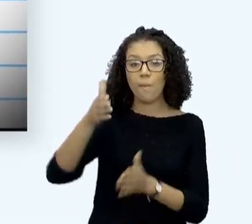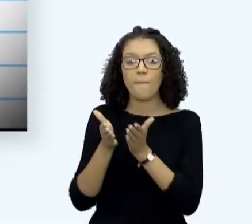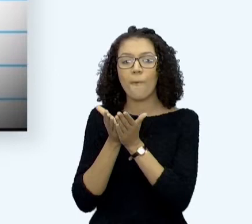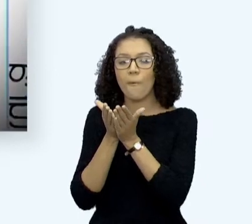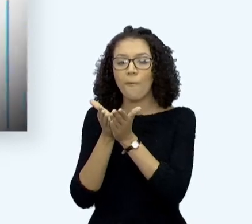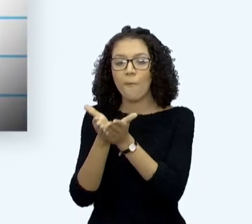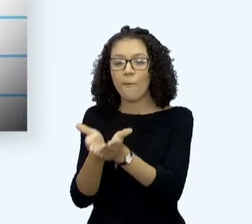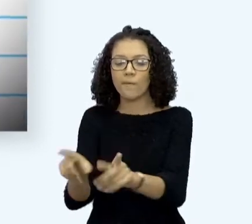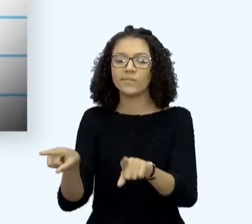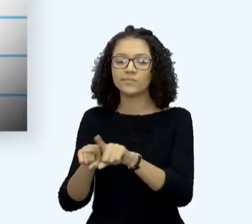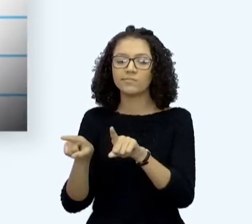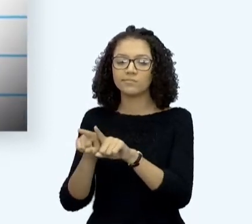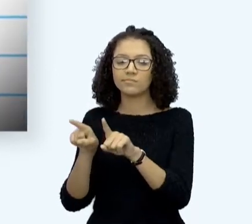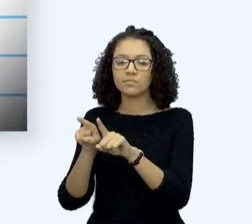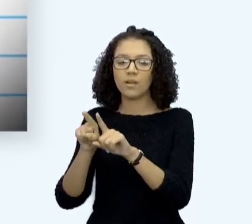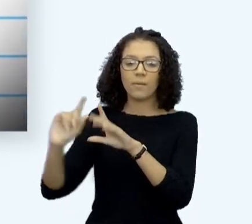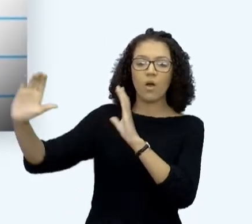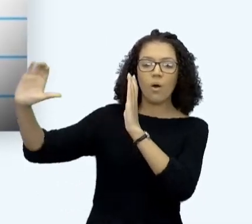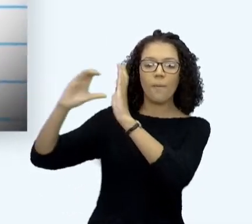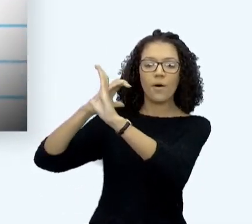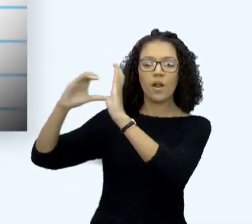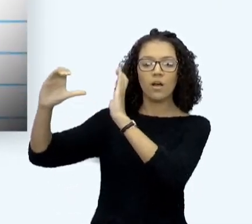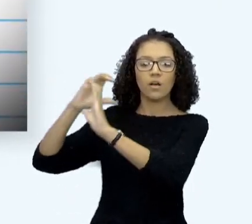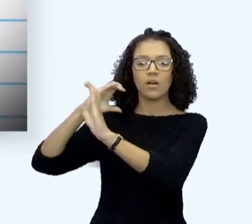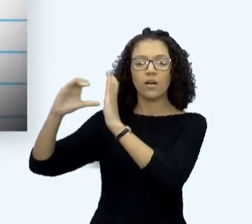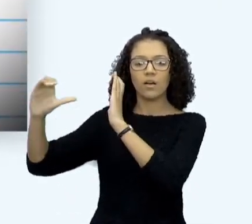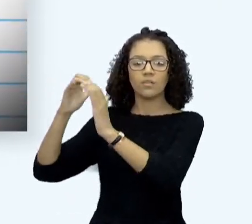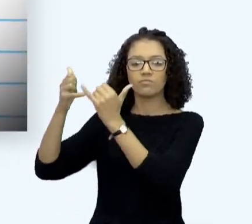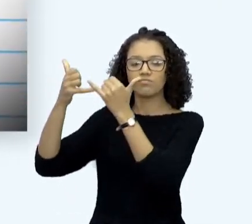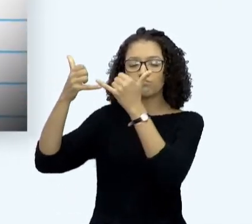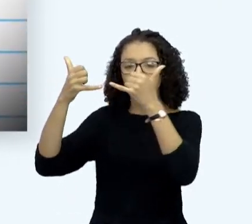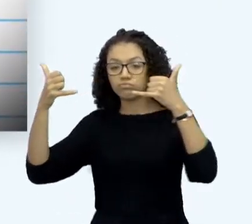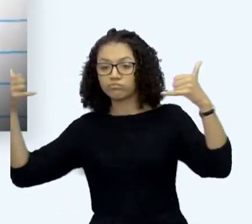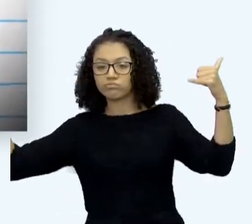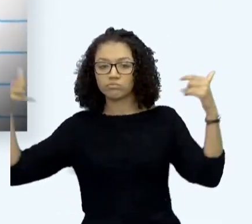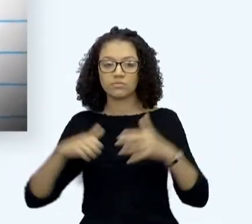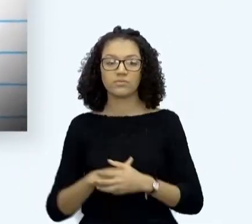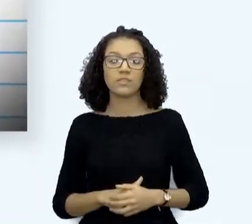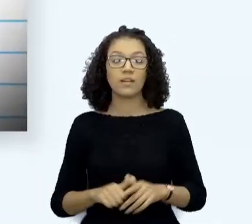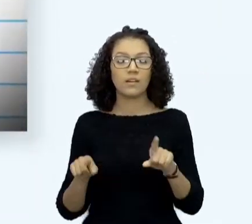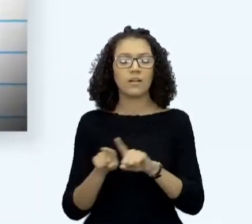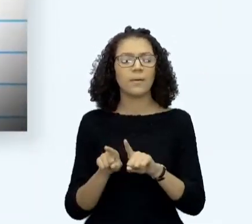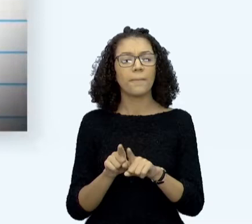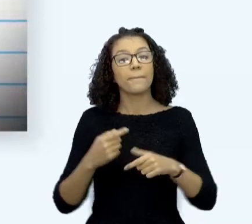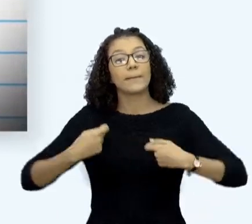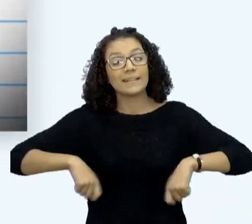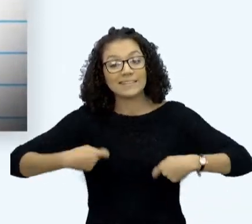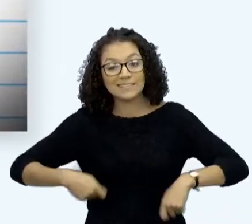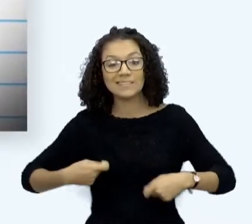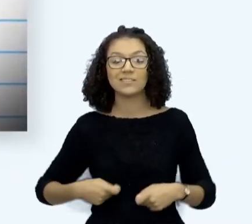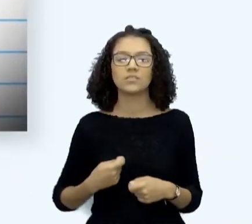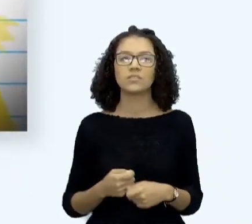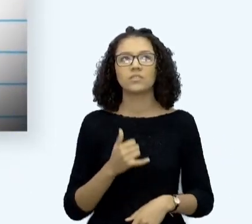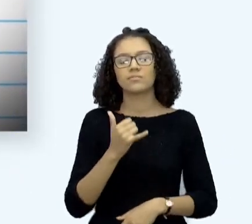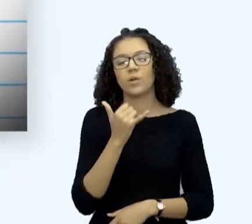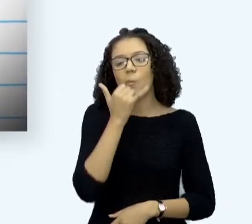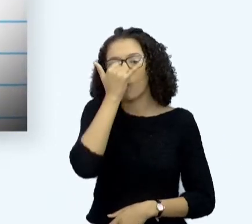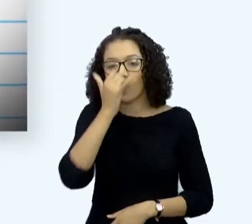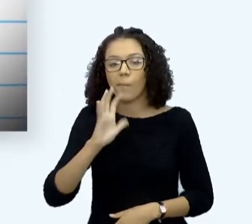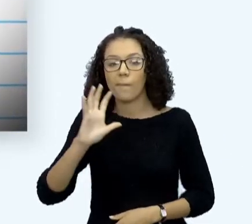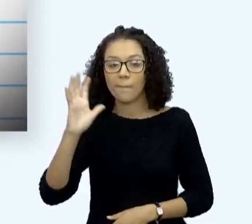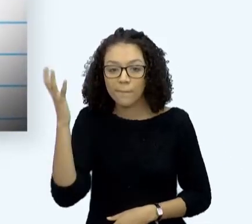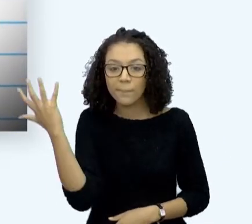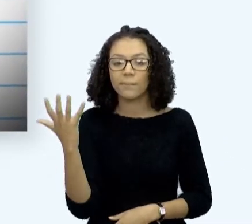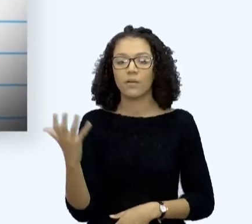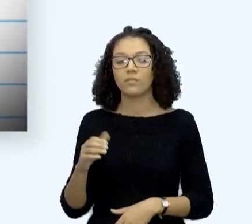telecomunicações. Uma infraestrutura resiliente é aquela preparada para lidar com os efeitos de situações adversas e desastres como enchentes